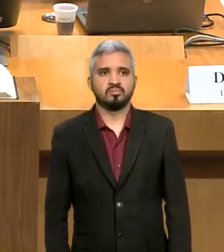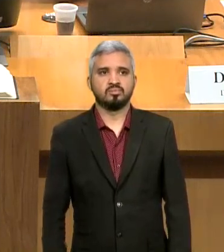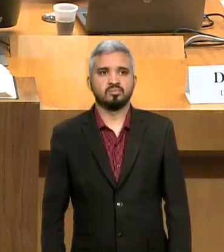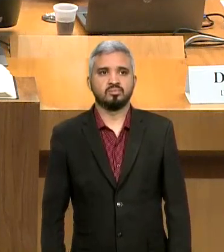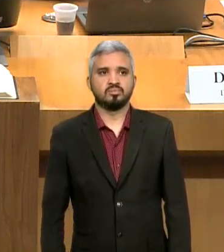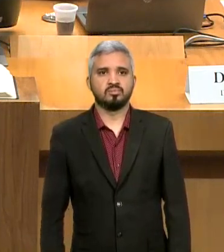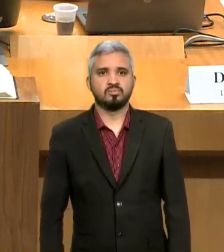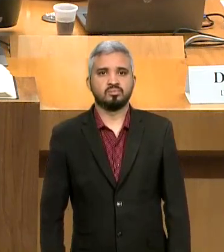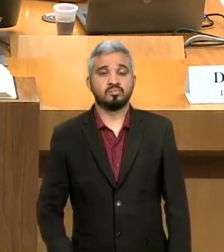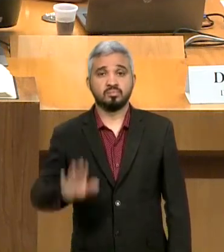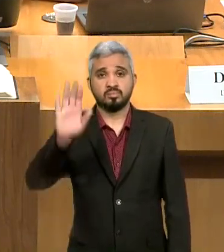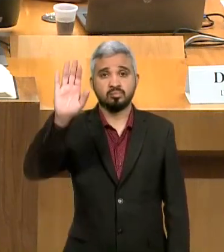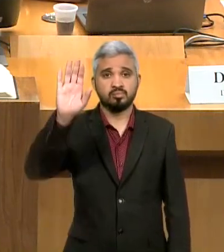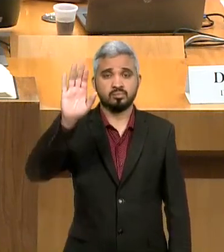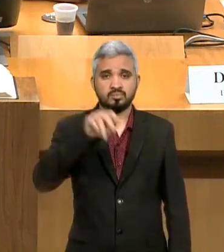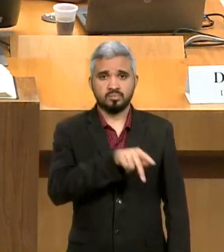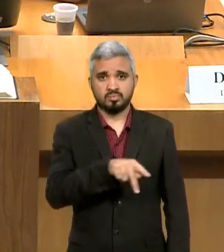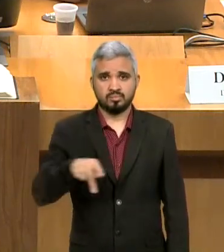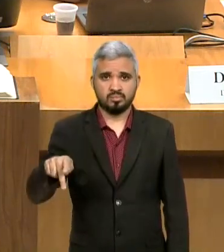Presidente,